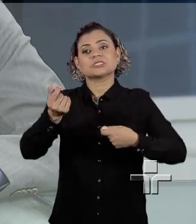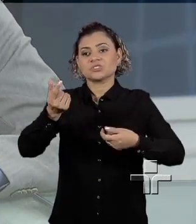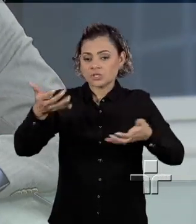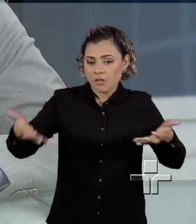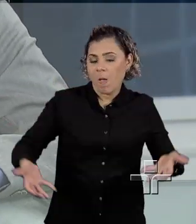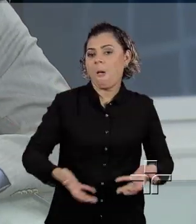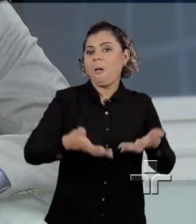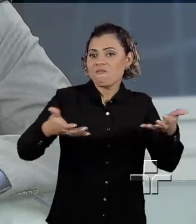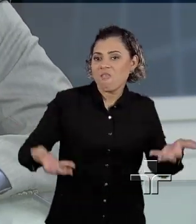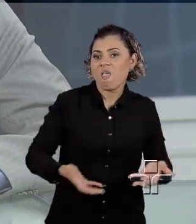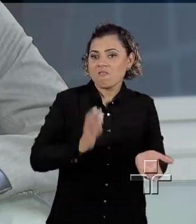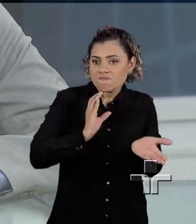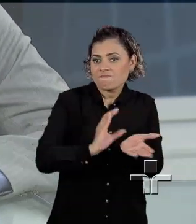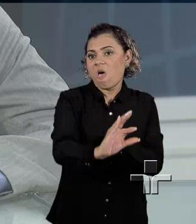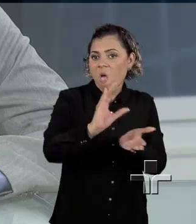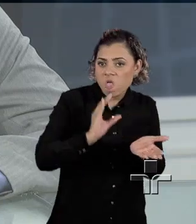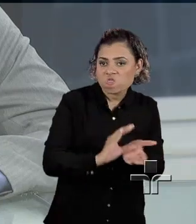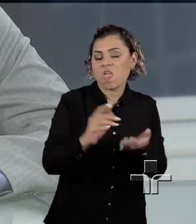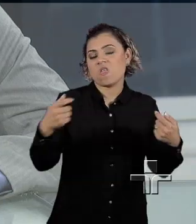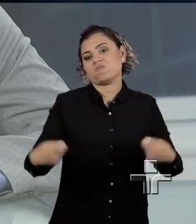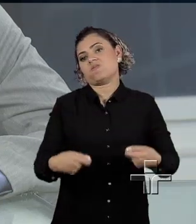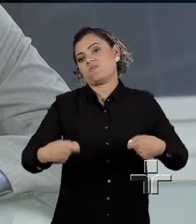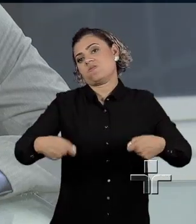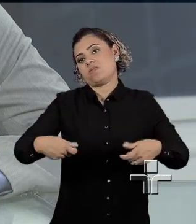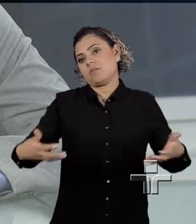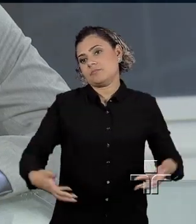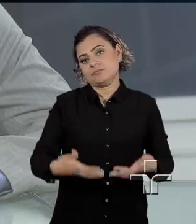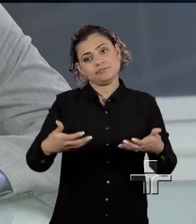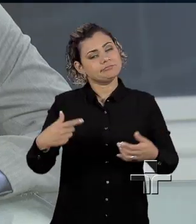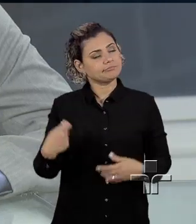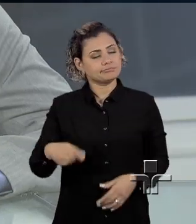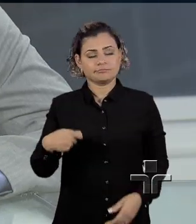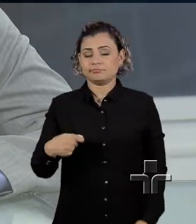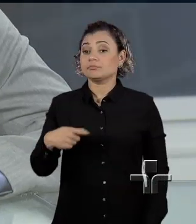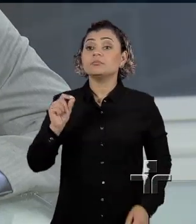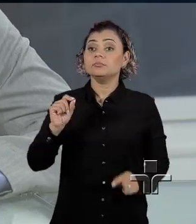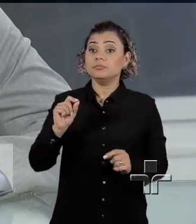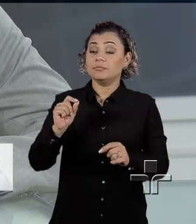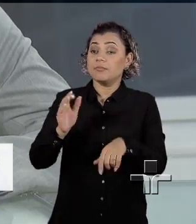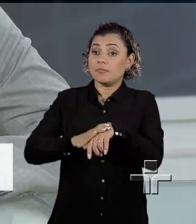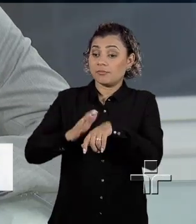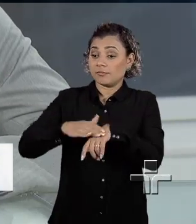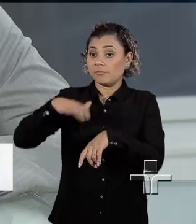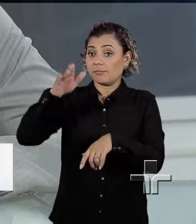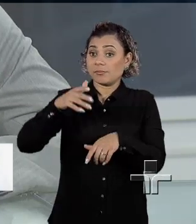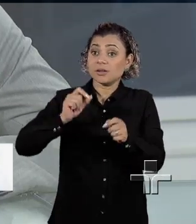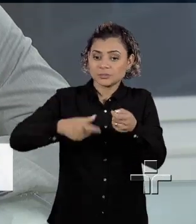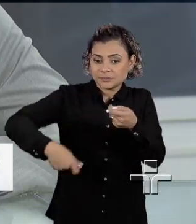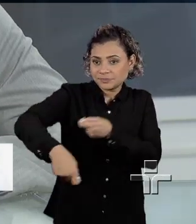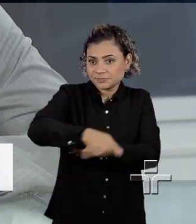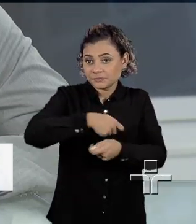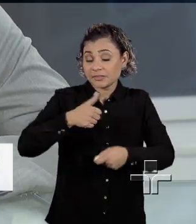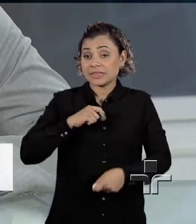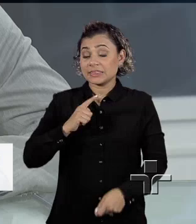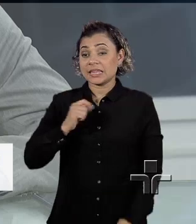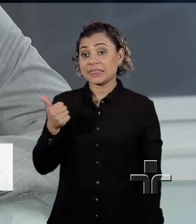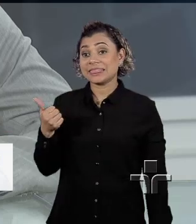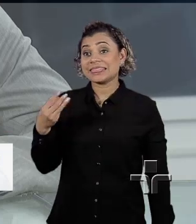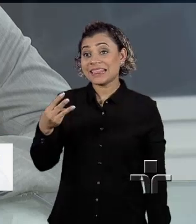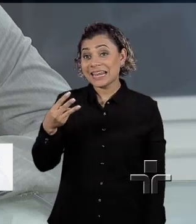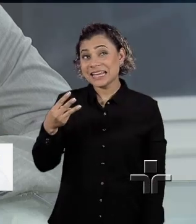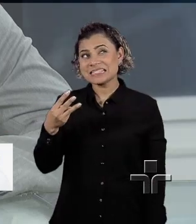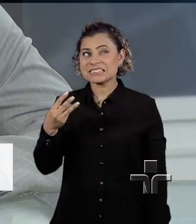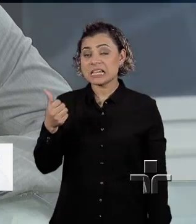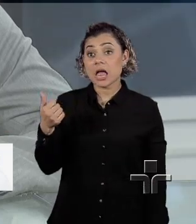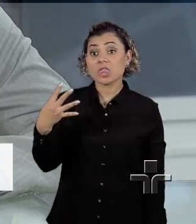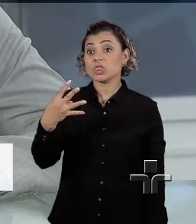impulso, receber uma injeção de ânimo. É preciso que se reative o consumo. Temos 13 milhões e meio, 14 milhões